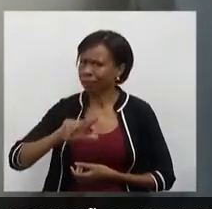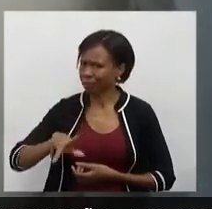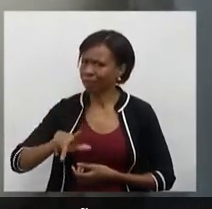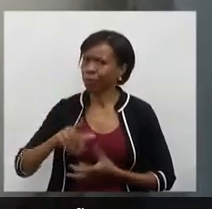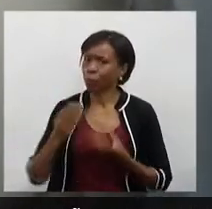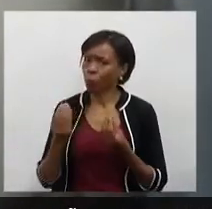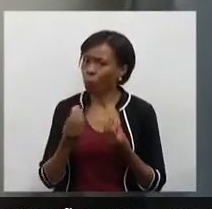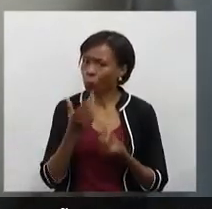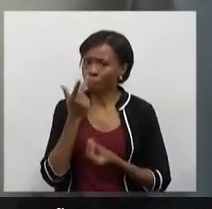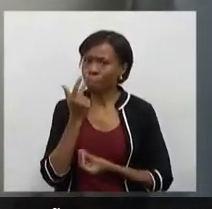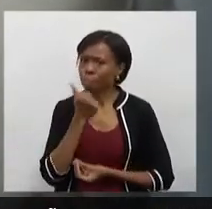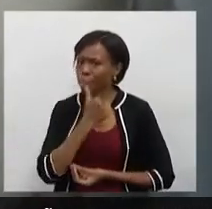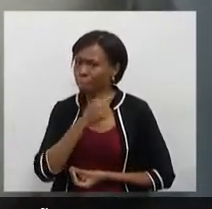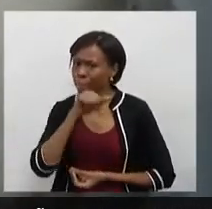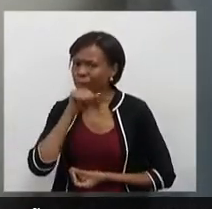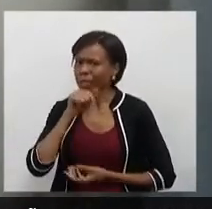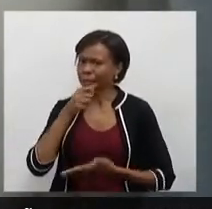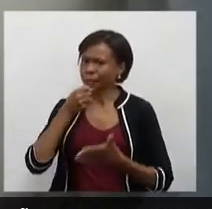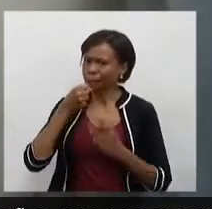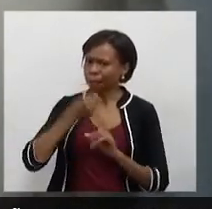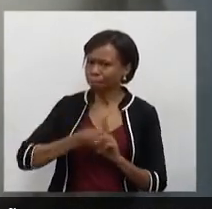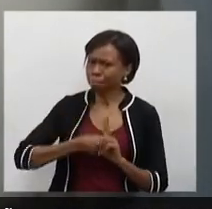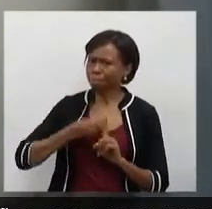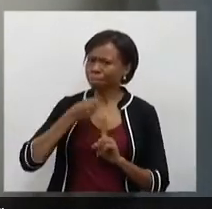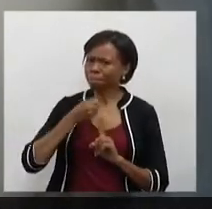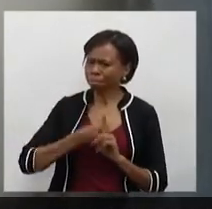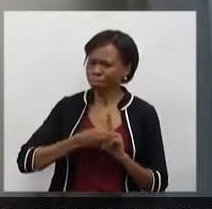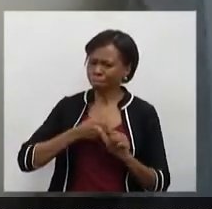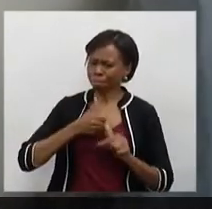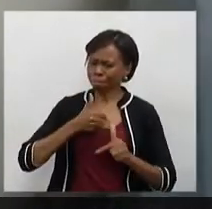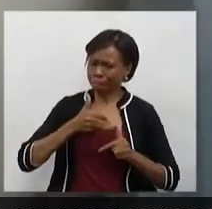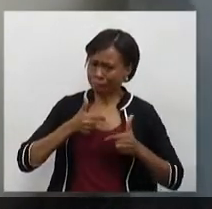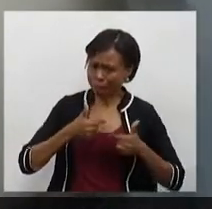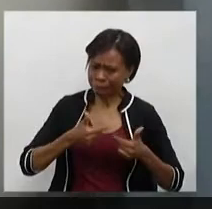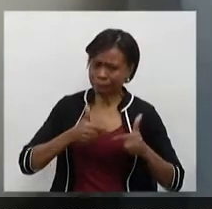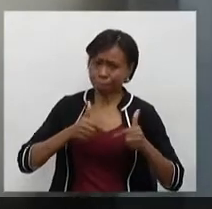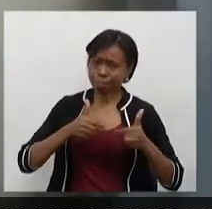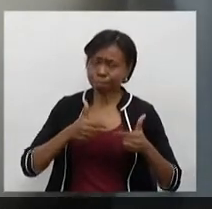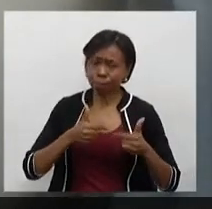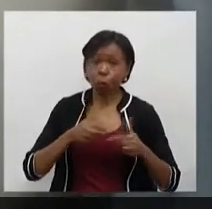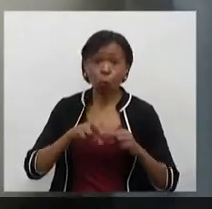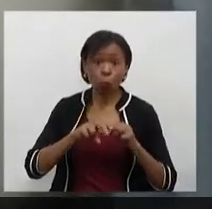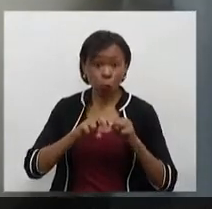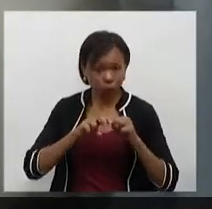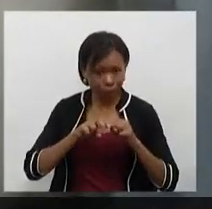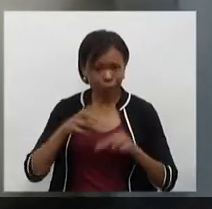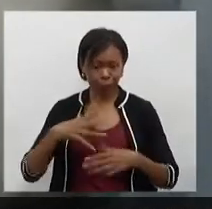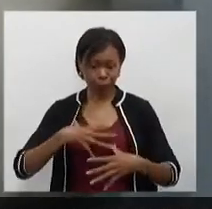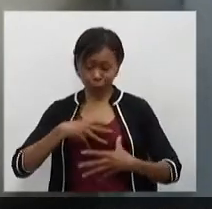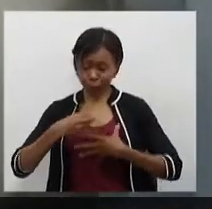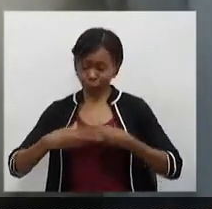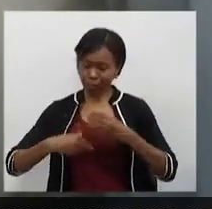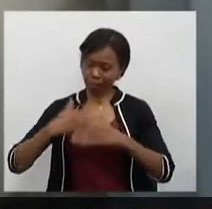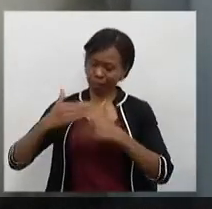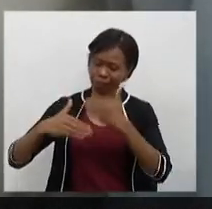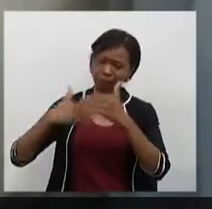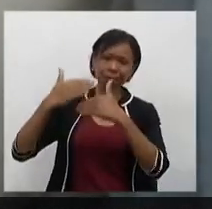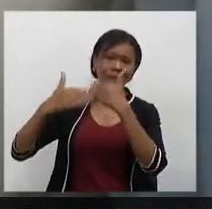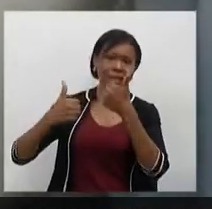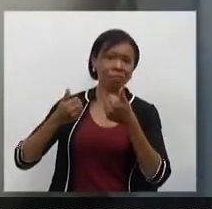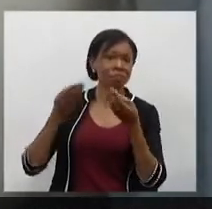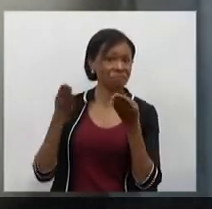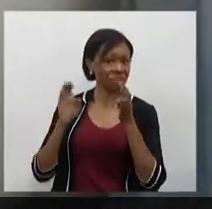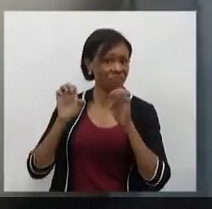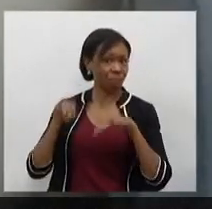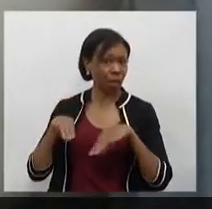muito e que por isso, né, seus filhos estão ali em andamento, desenvolvendo muito bem, mas que a realidade brasileira